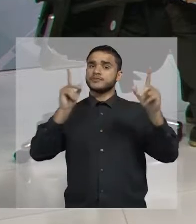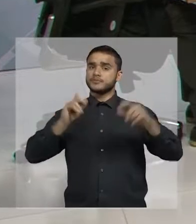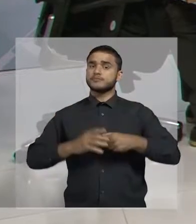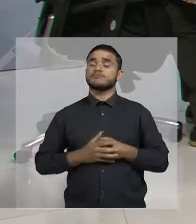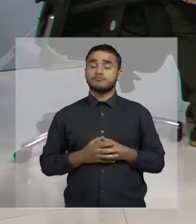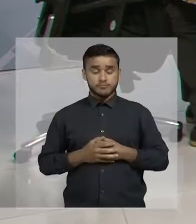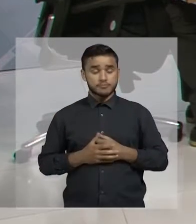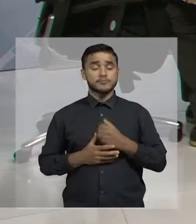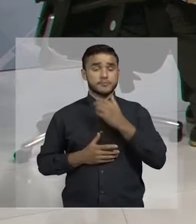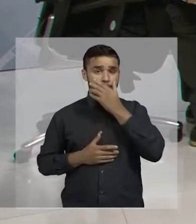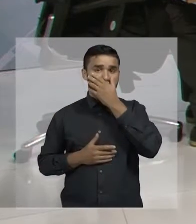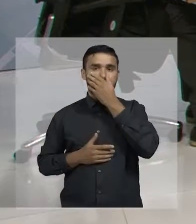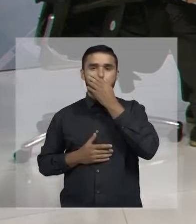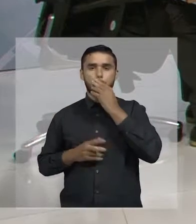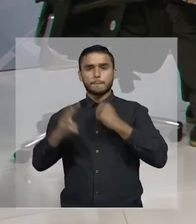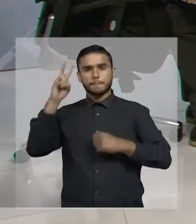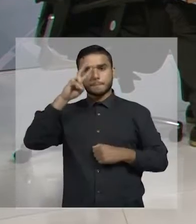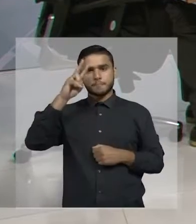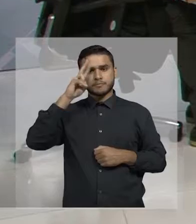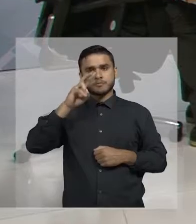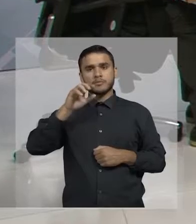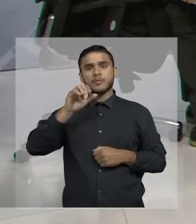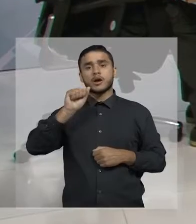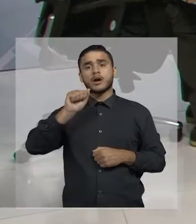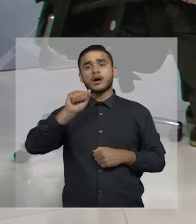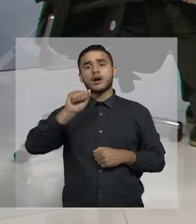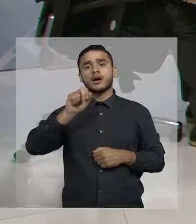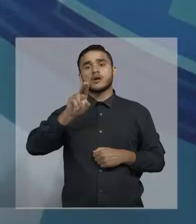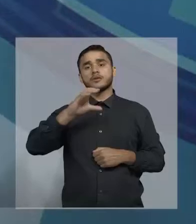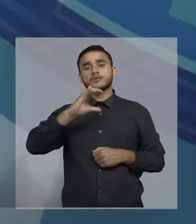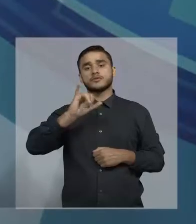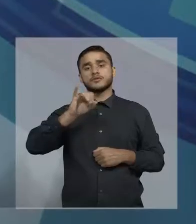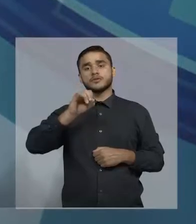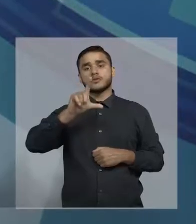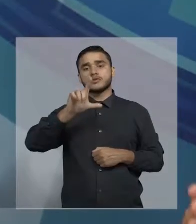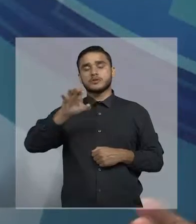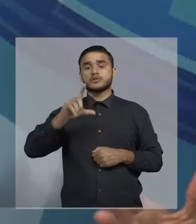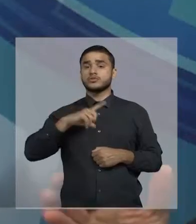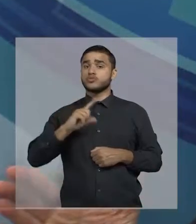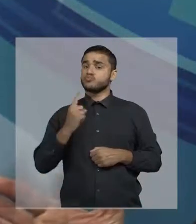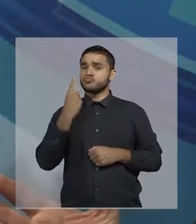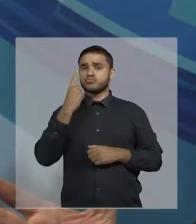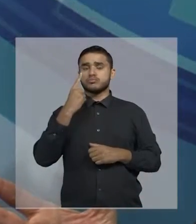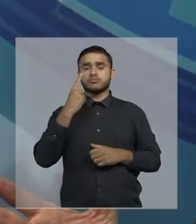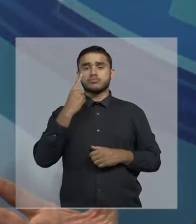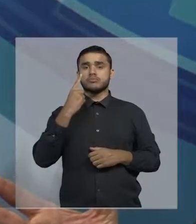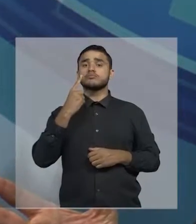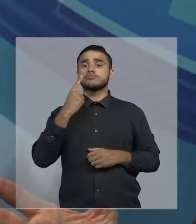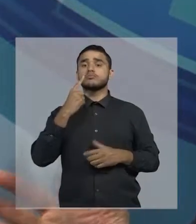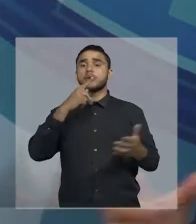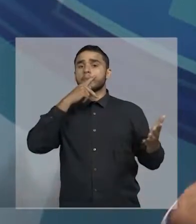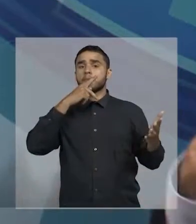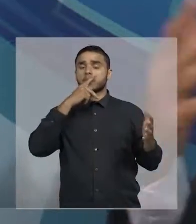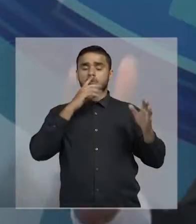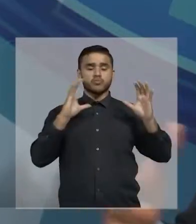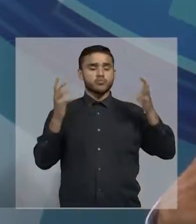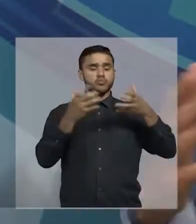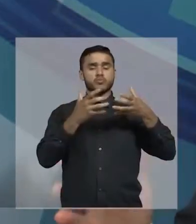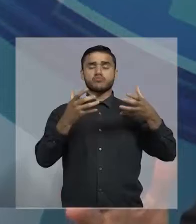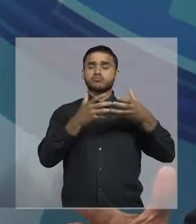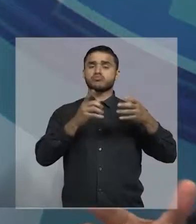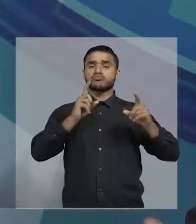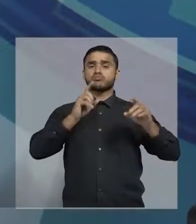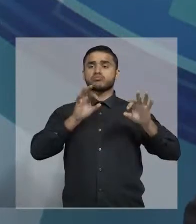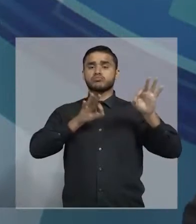porque desde o tempo do Zacioli, que o Ceará só tem um partido, que é o Partido Governista. Não sei que